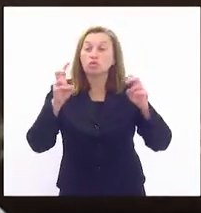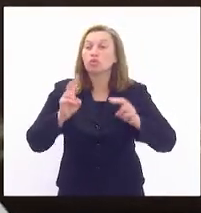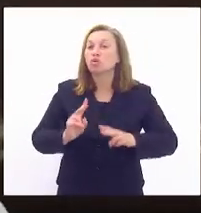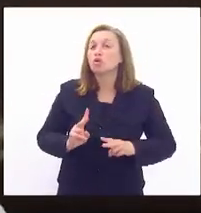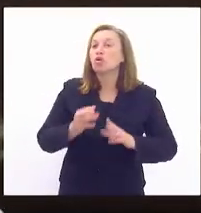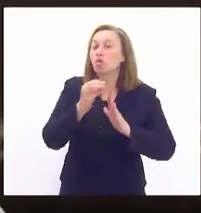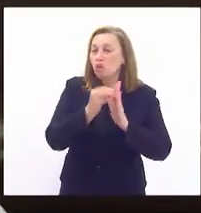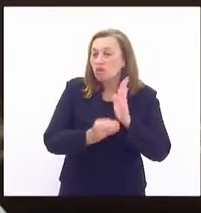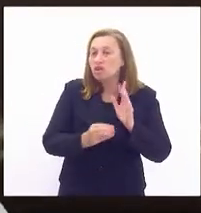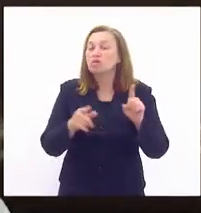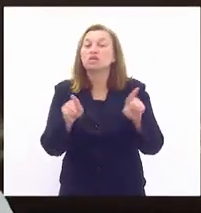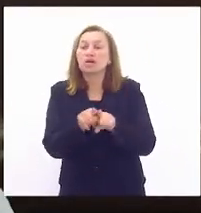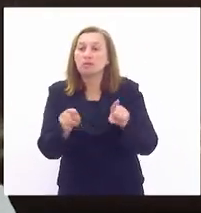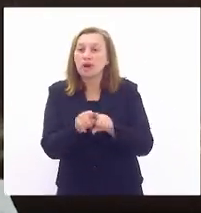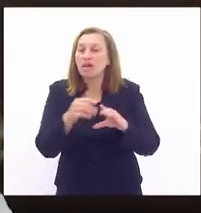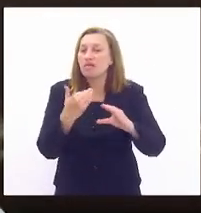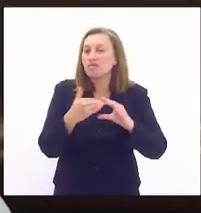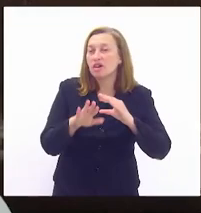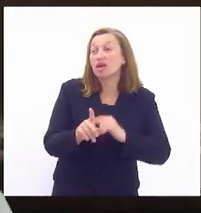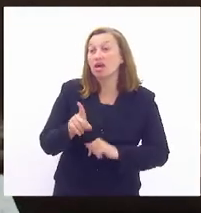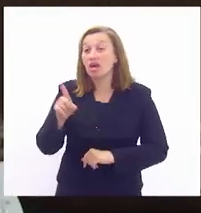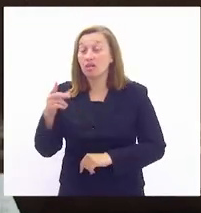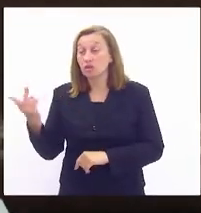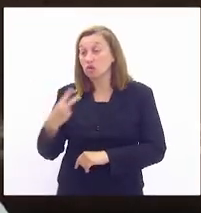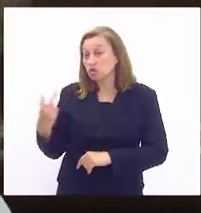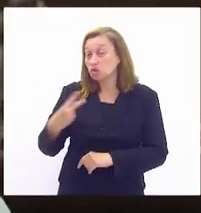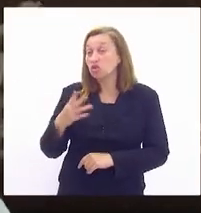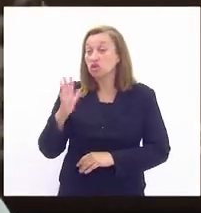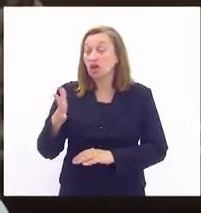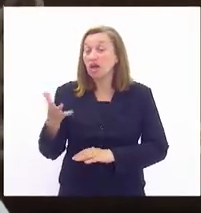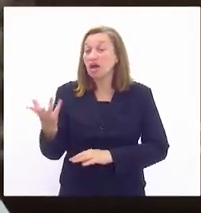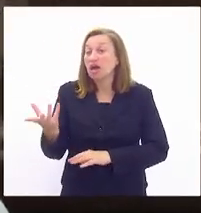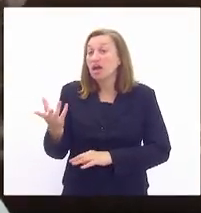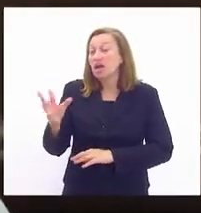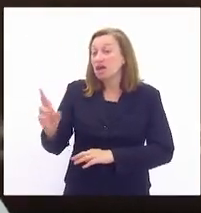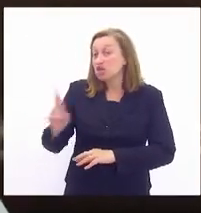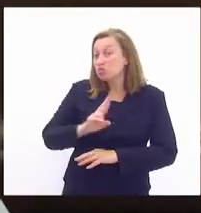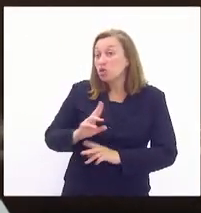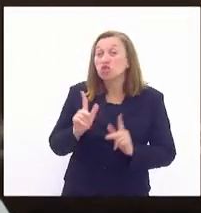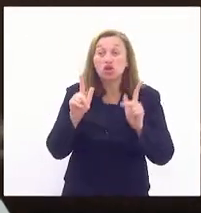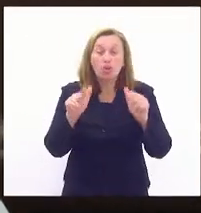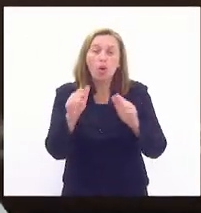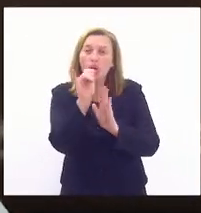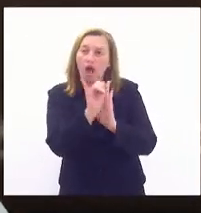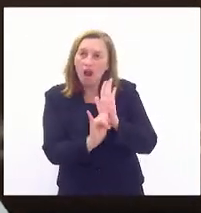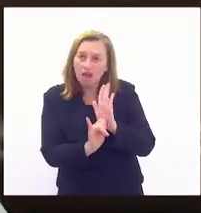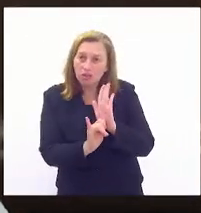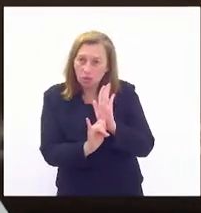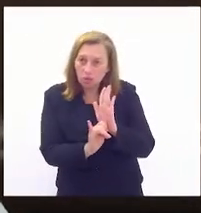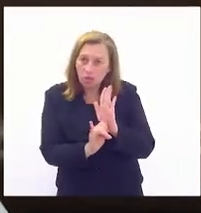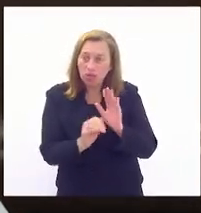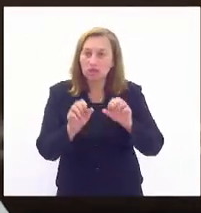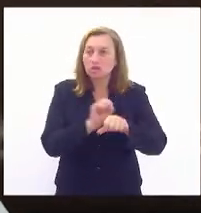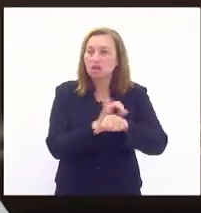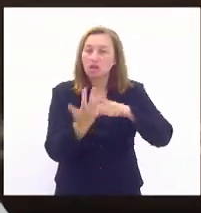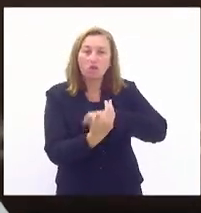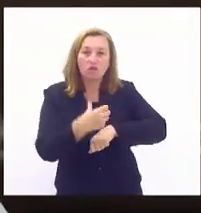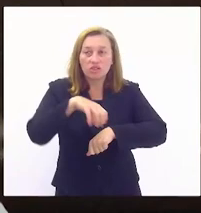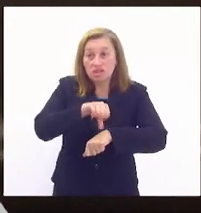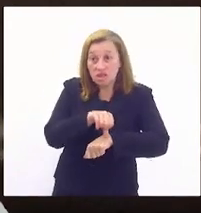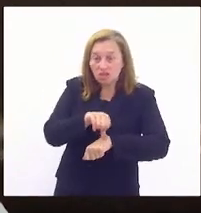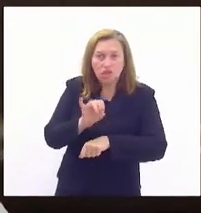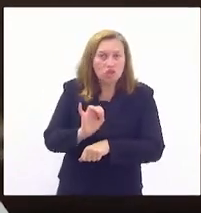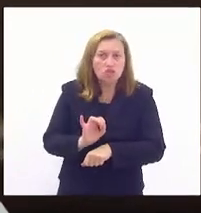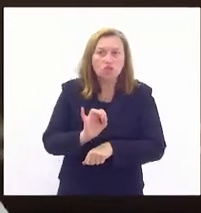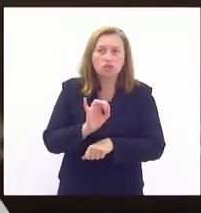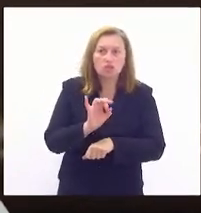ofício também e tanto ele quanto eu recebemos a mesma resposta. Recebemos relatórios da Covid-19. Não era isso